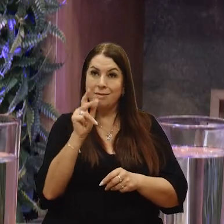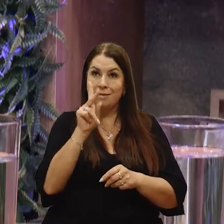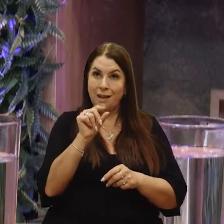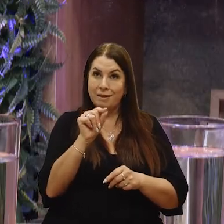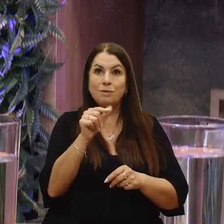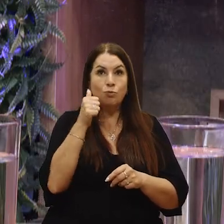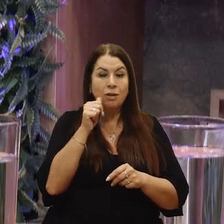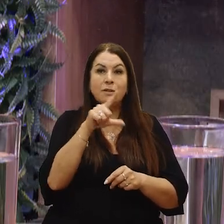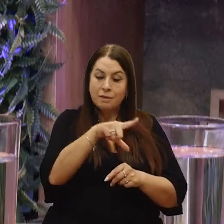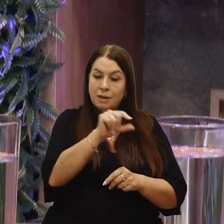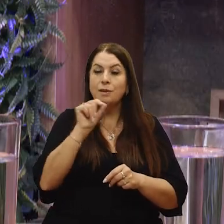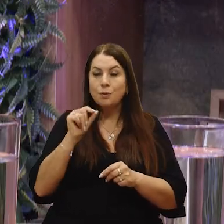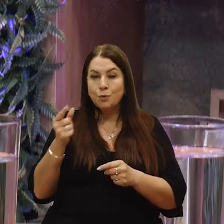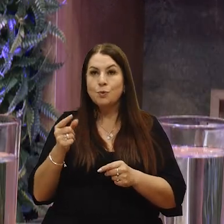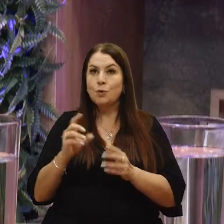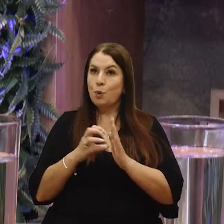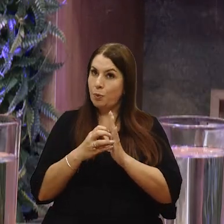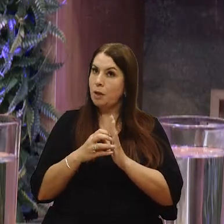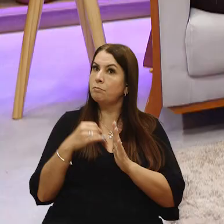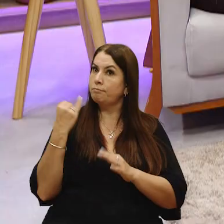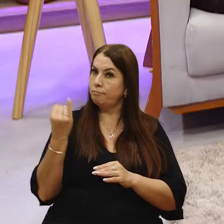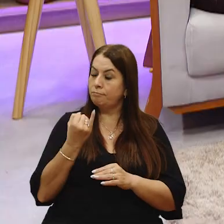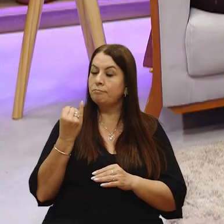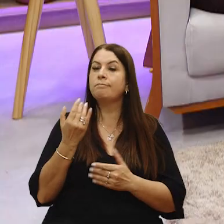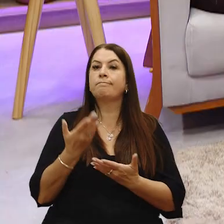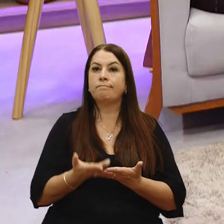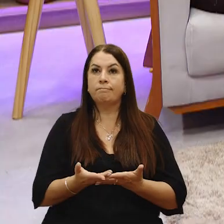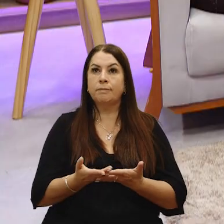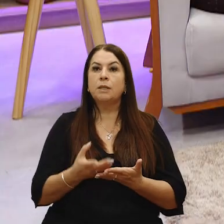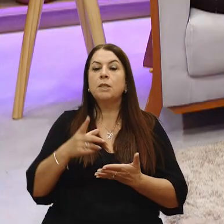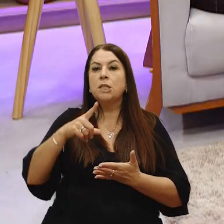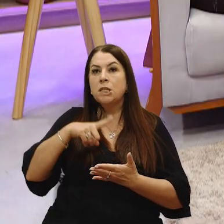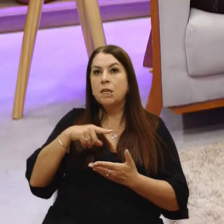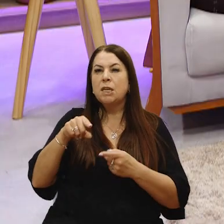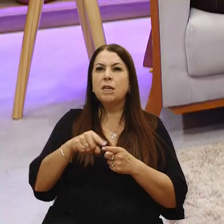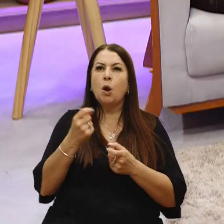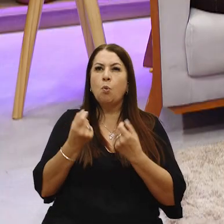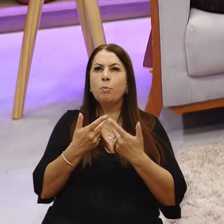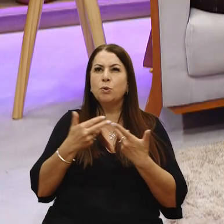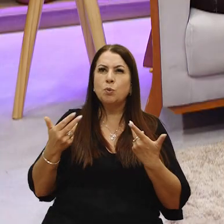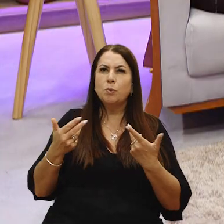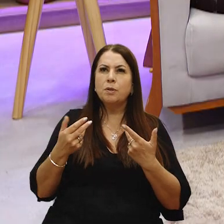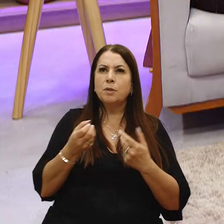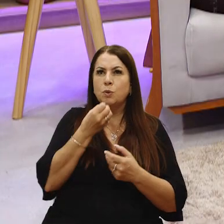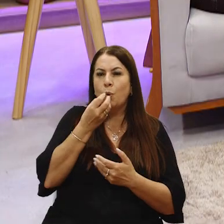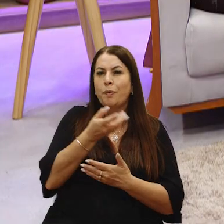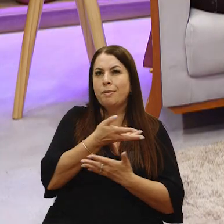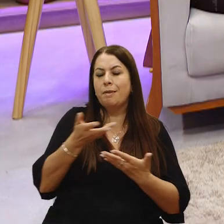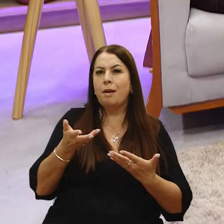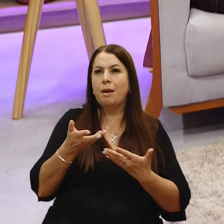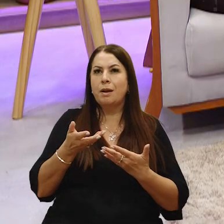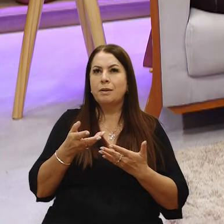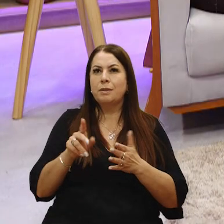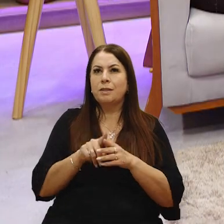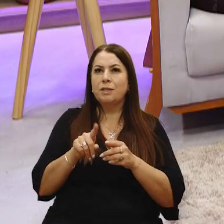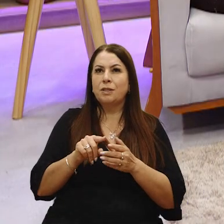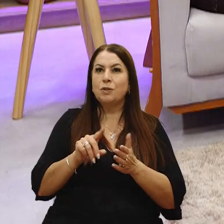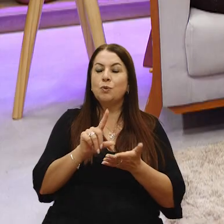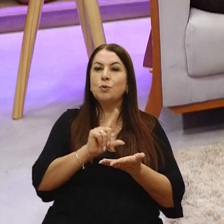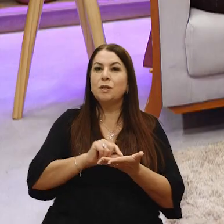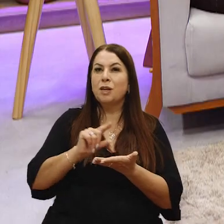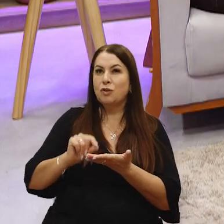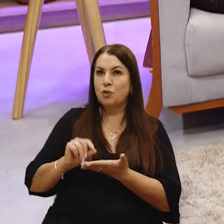tipo 5 somente a parte da panturrilha. O que a gente vê muito em consultório e também é colocado, nessa